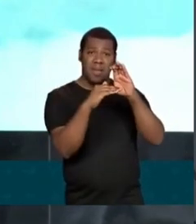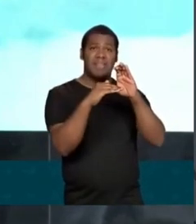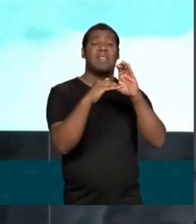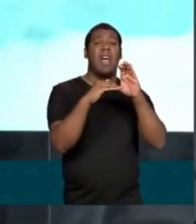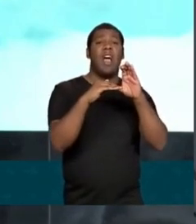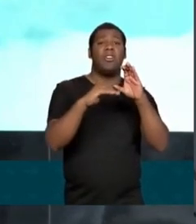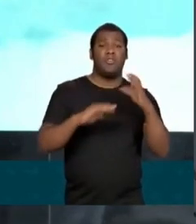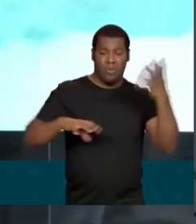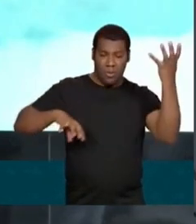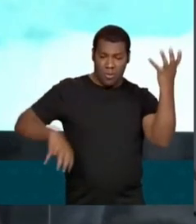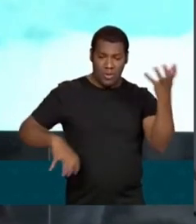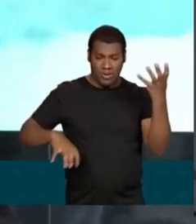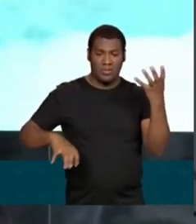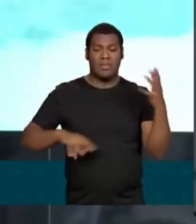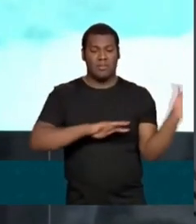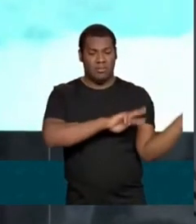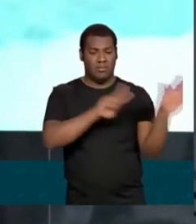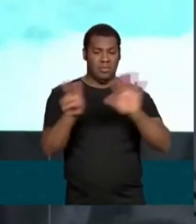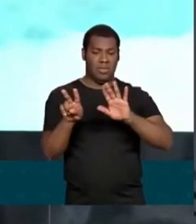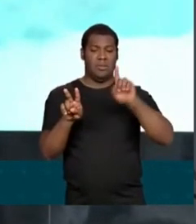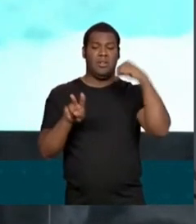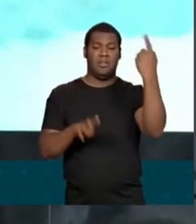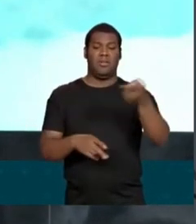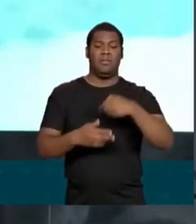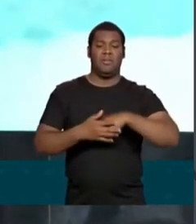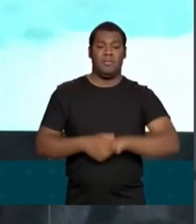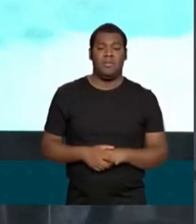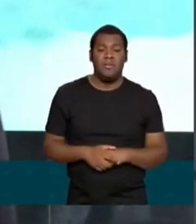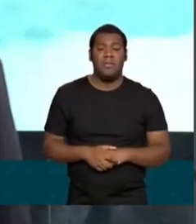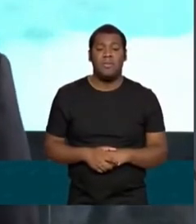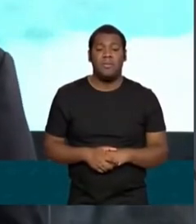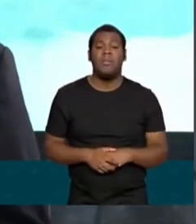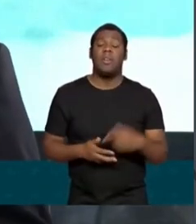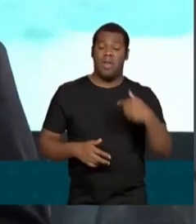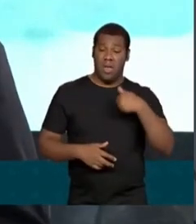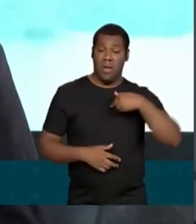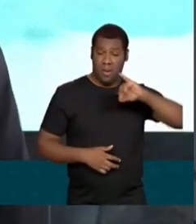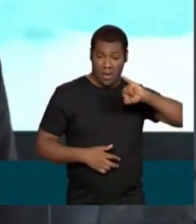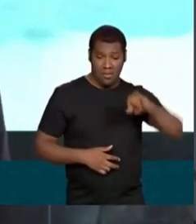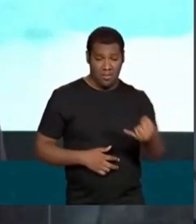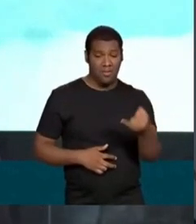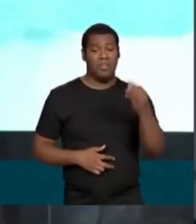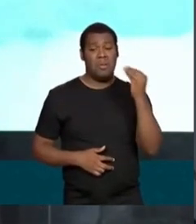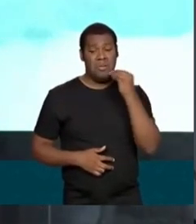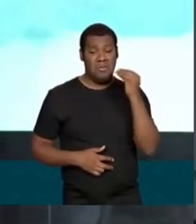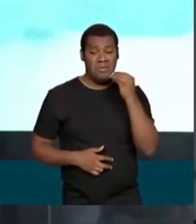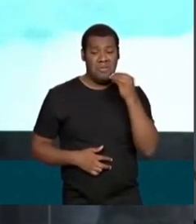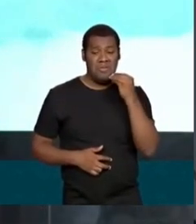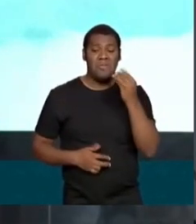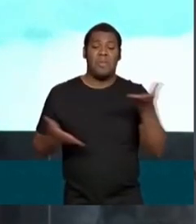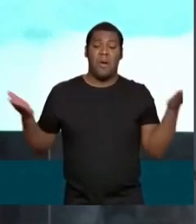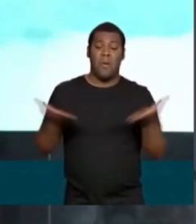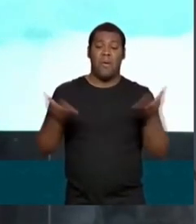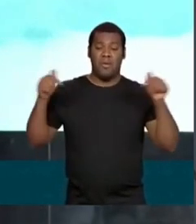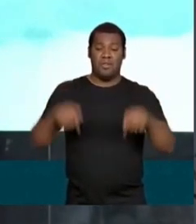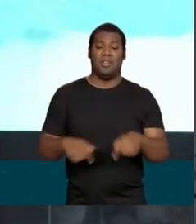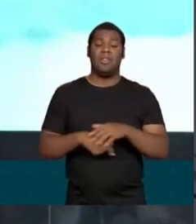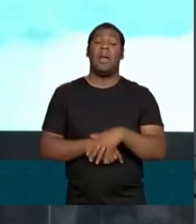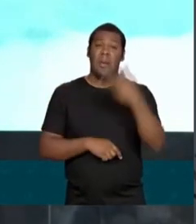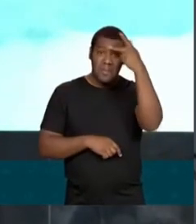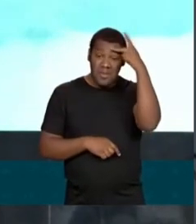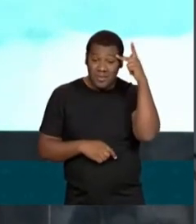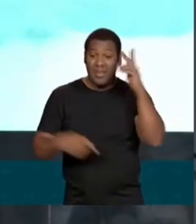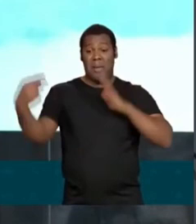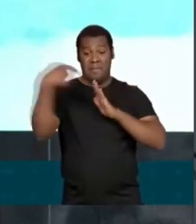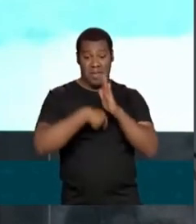no Congresso Nacional eu só quero aproveitar que esse momento para que já me perguntaram